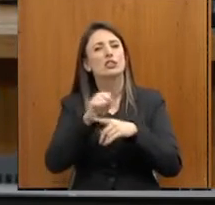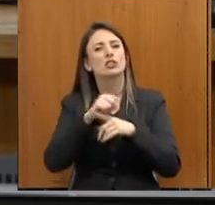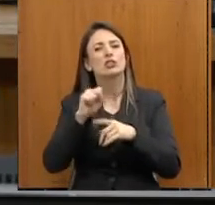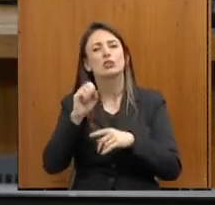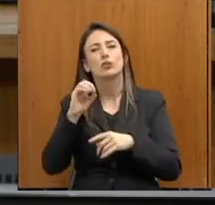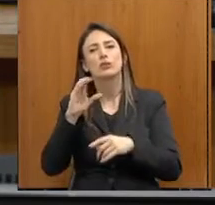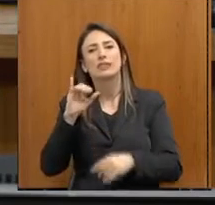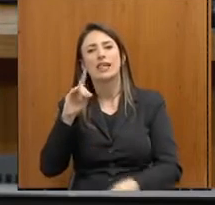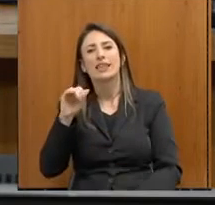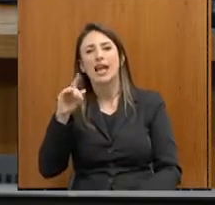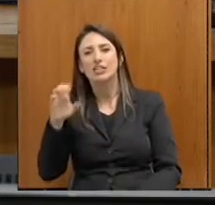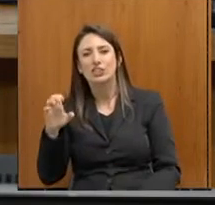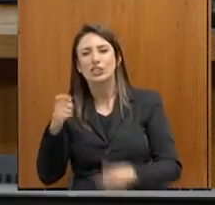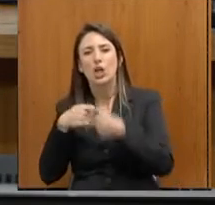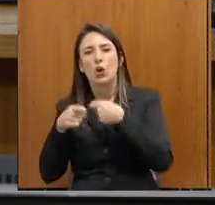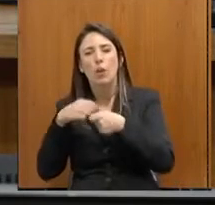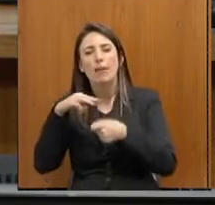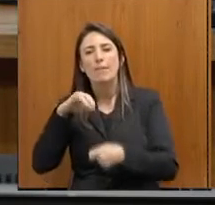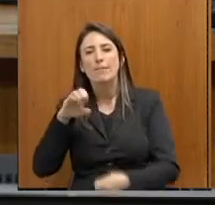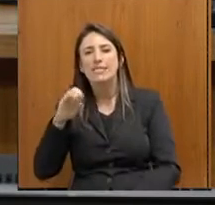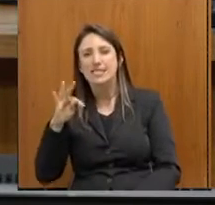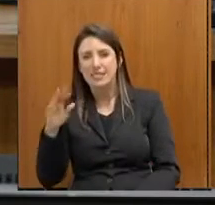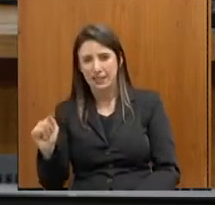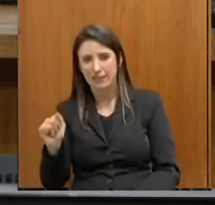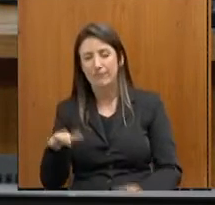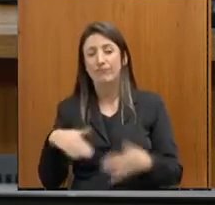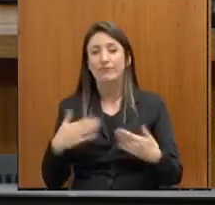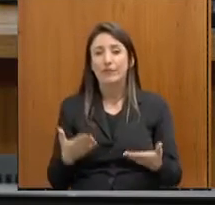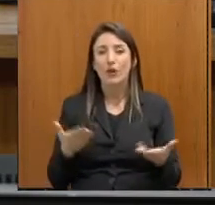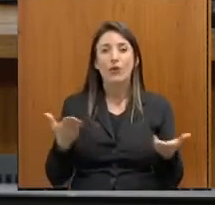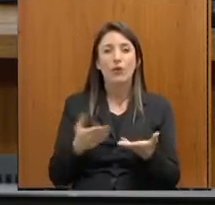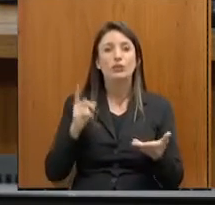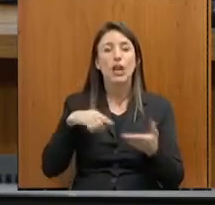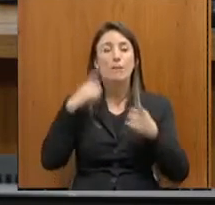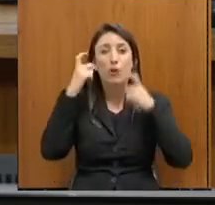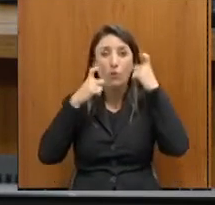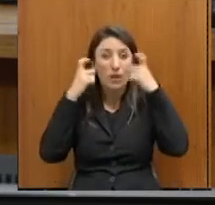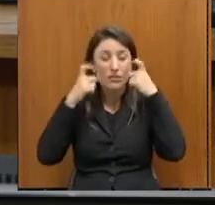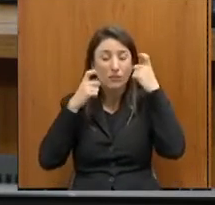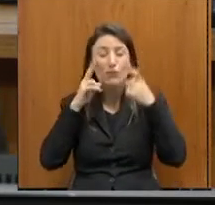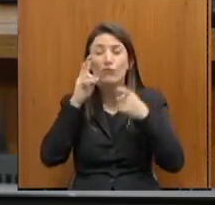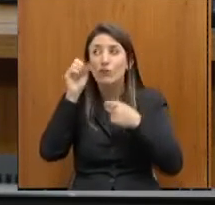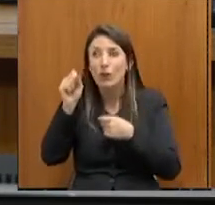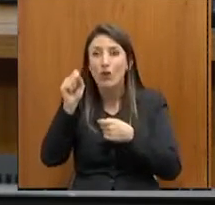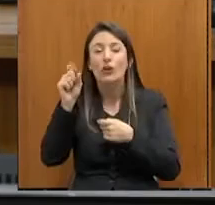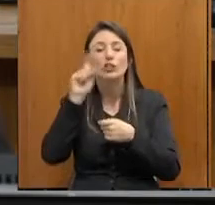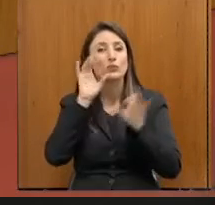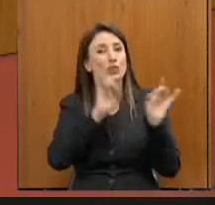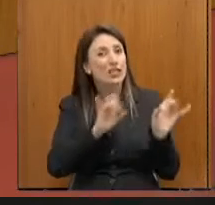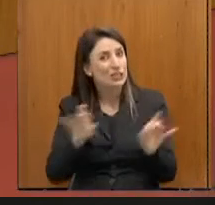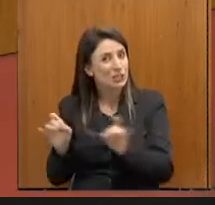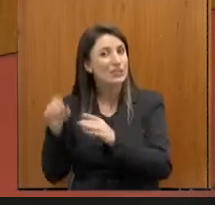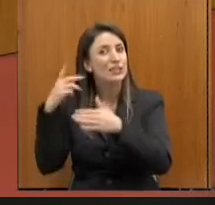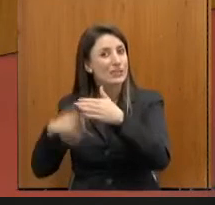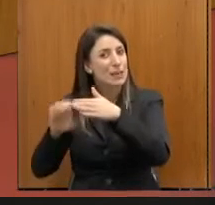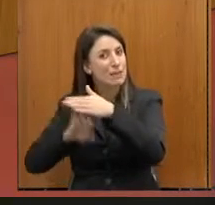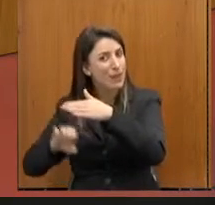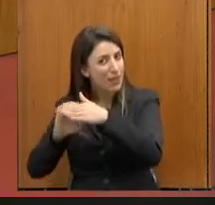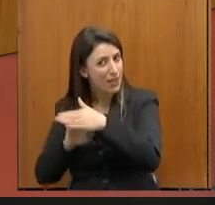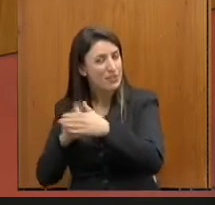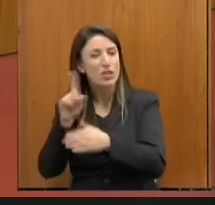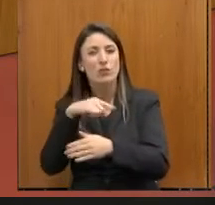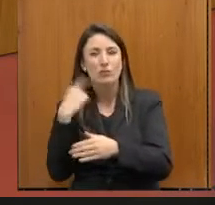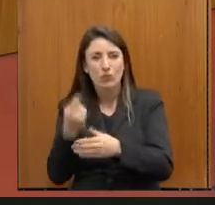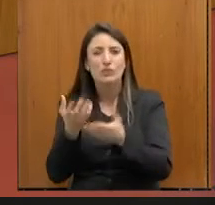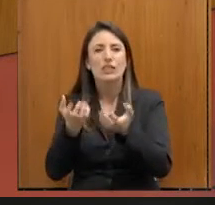esse é hoje uma preocupação muito forte do dia a dia da empresa e nós queremos continuar esse esforço